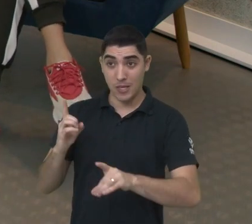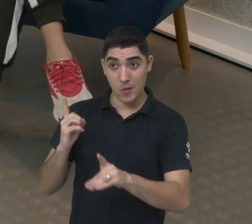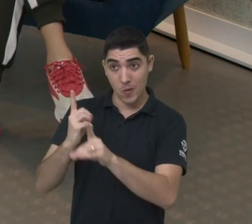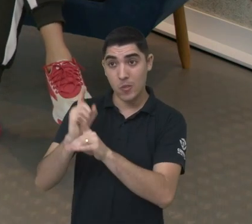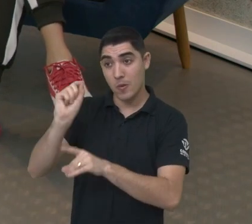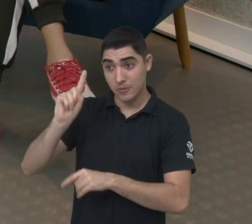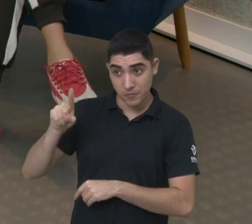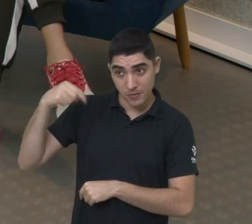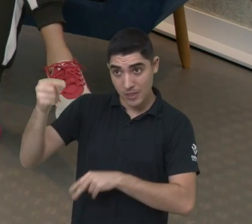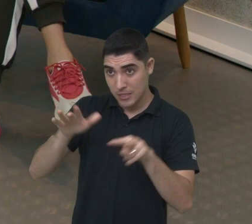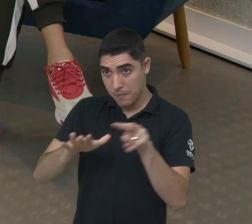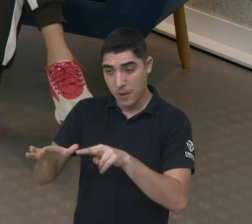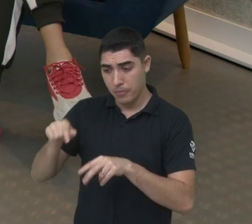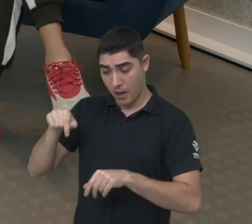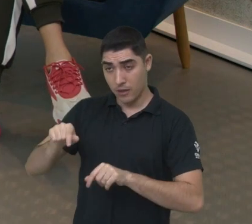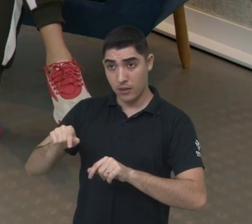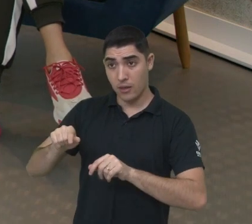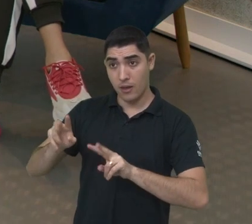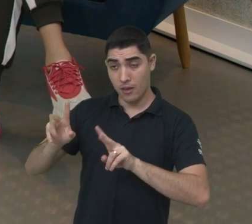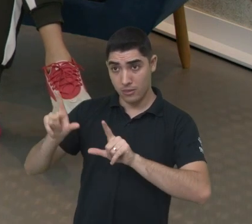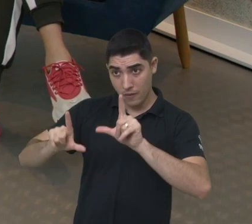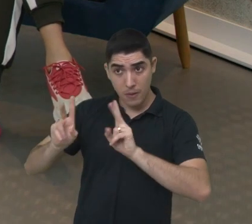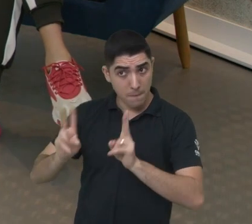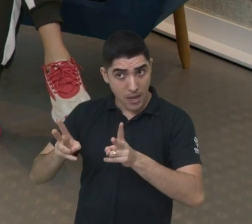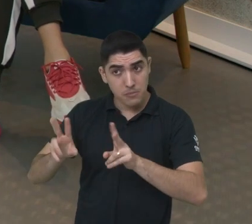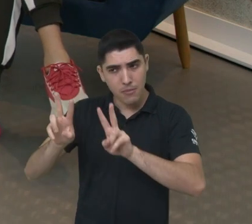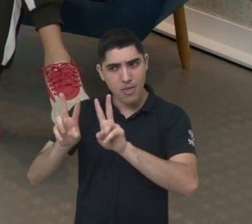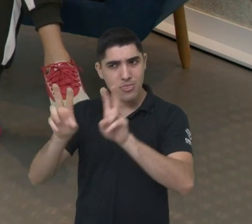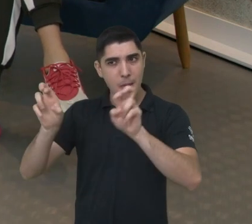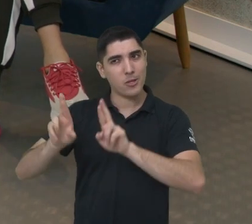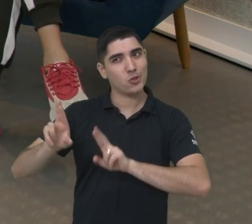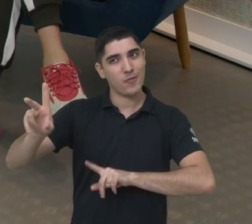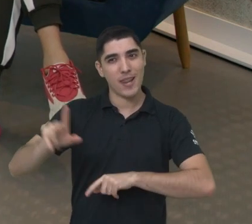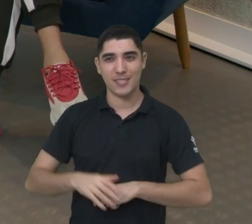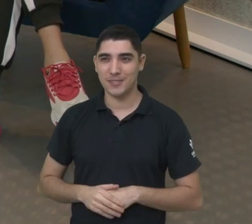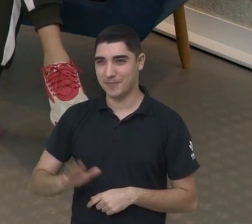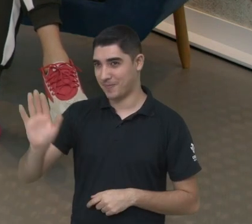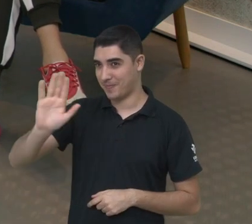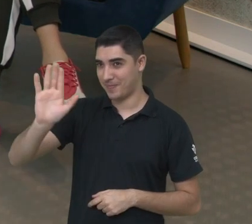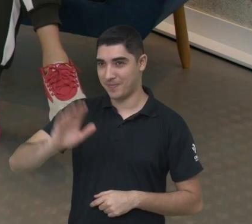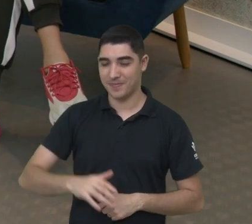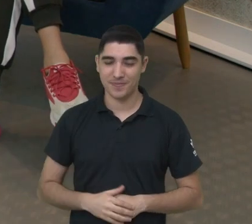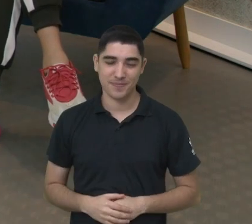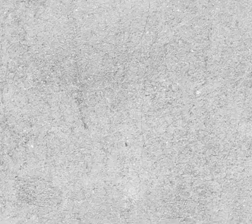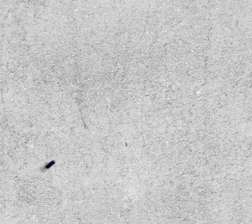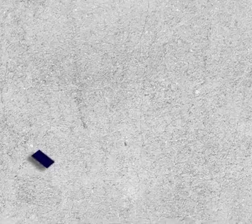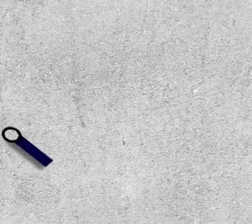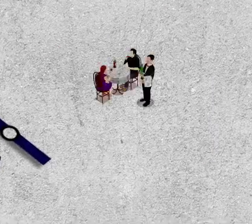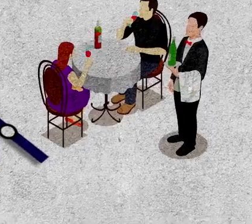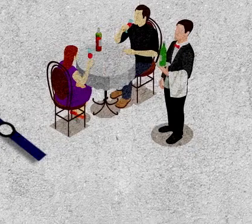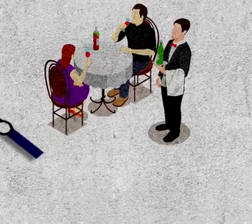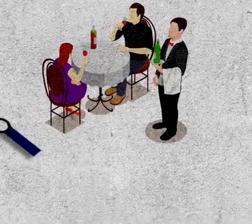nos encontramos na semana que vem, na mesma estação, mas sempre com destino diferente. Até lá!